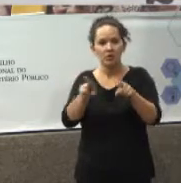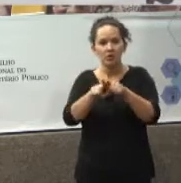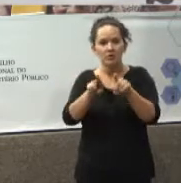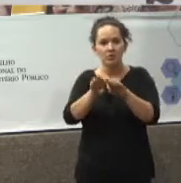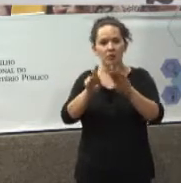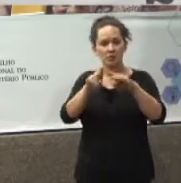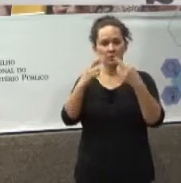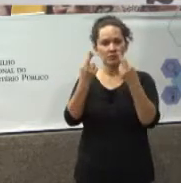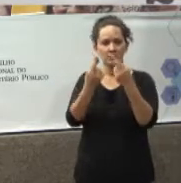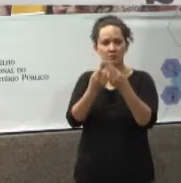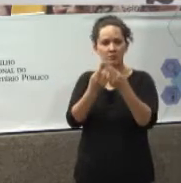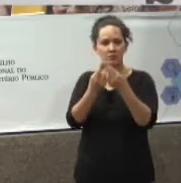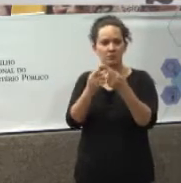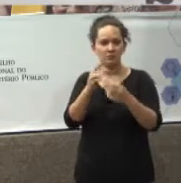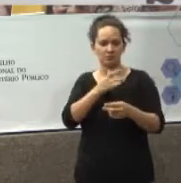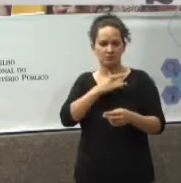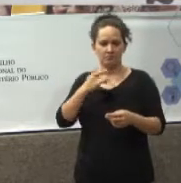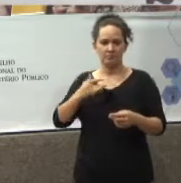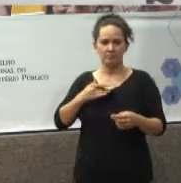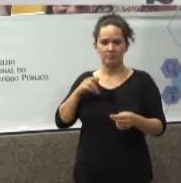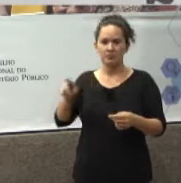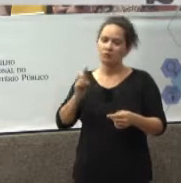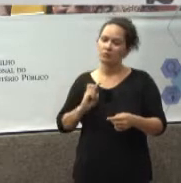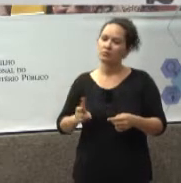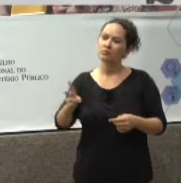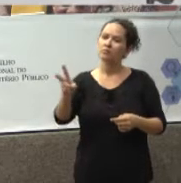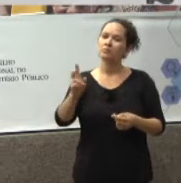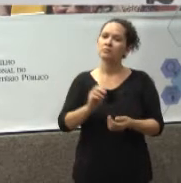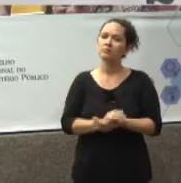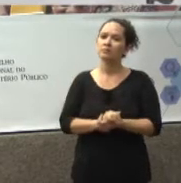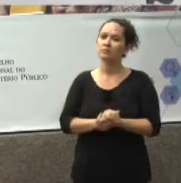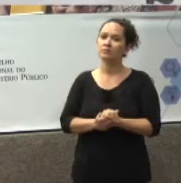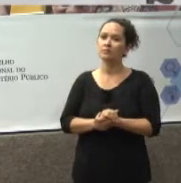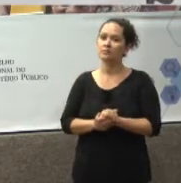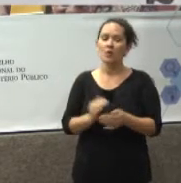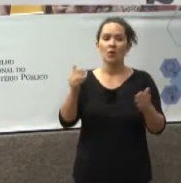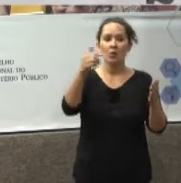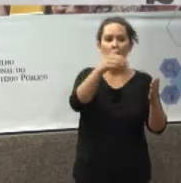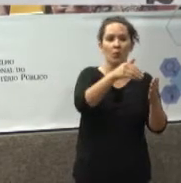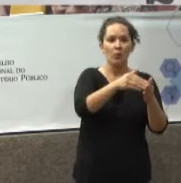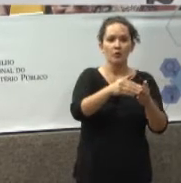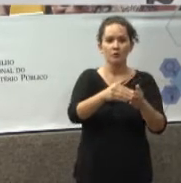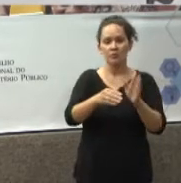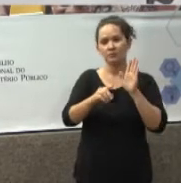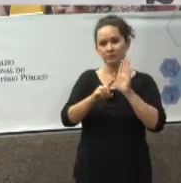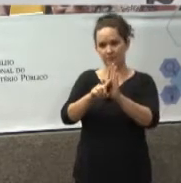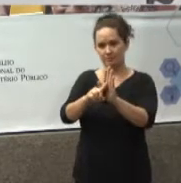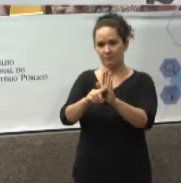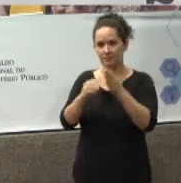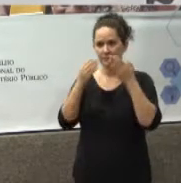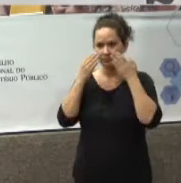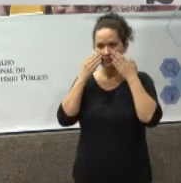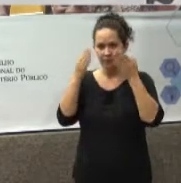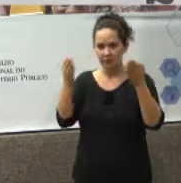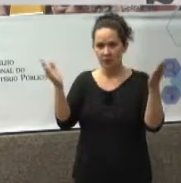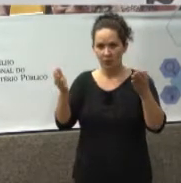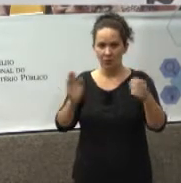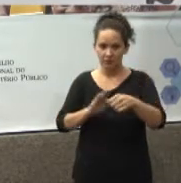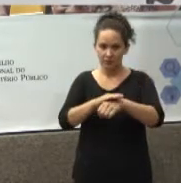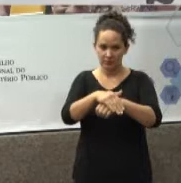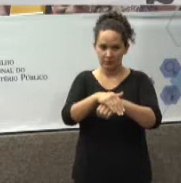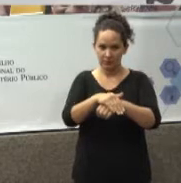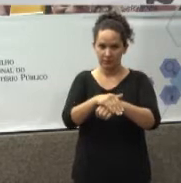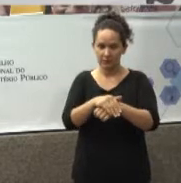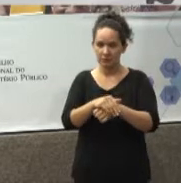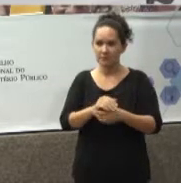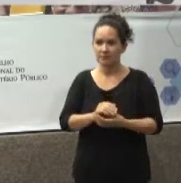saúde é e dando prosseguimento para a última exposição agora já da noite